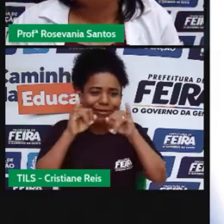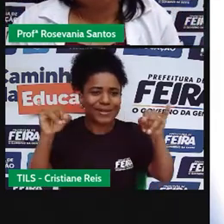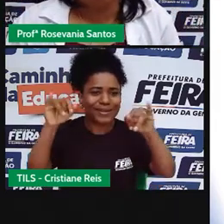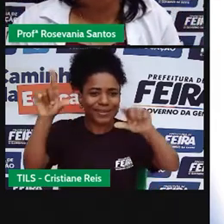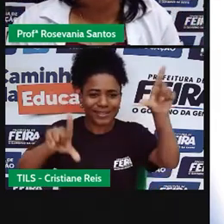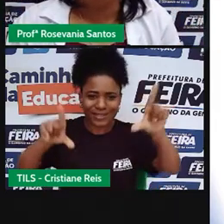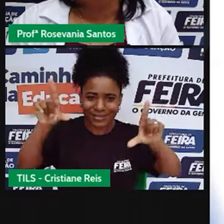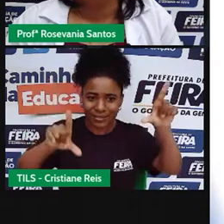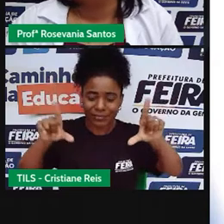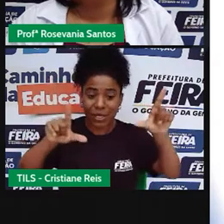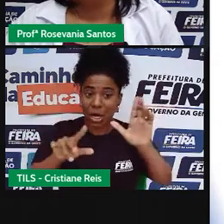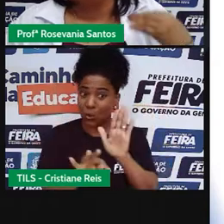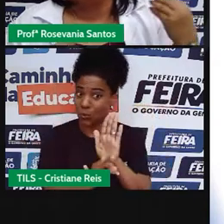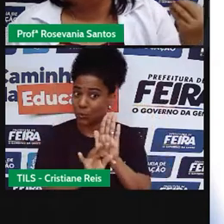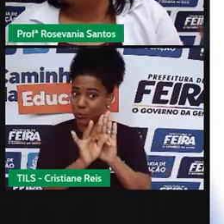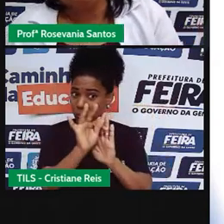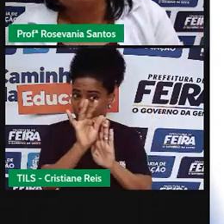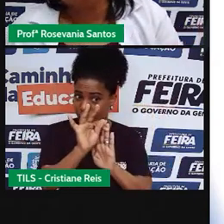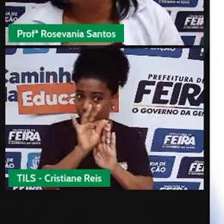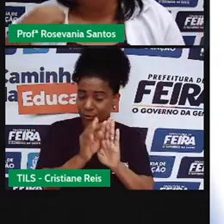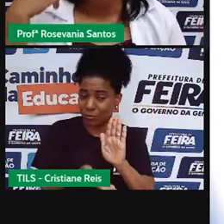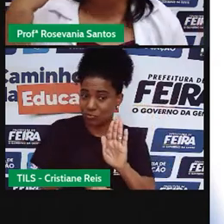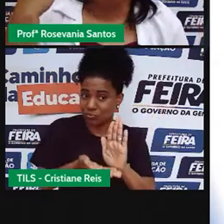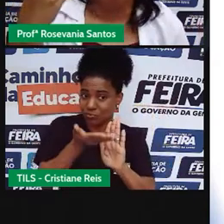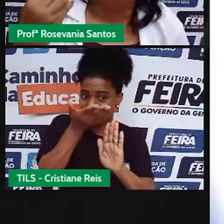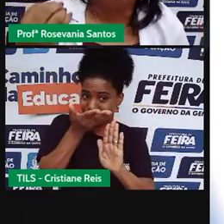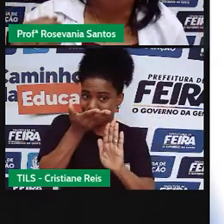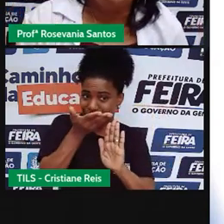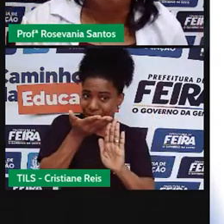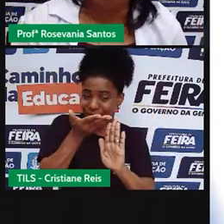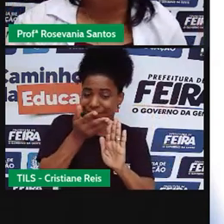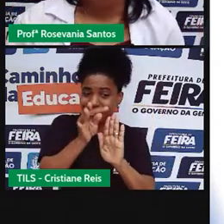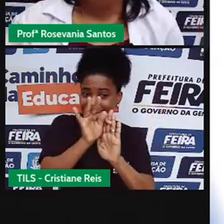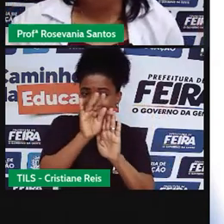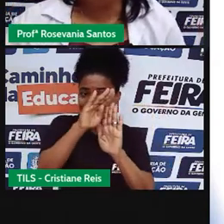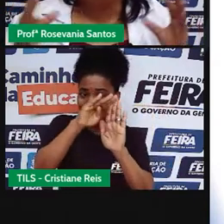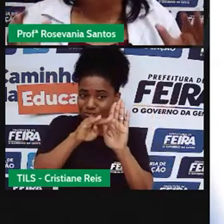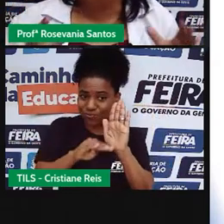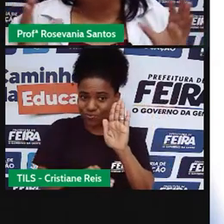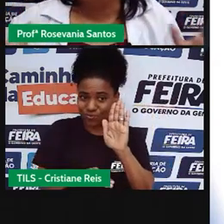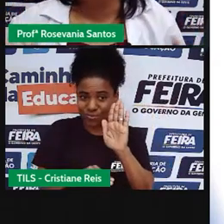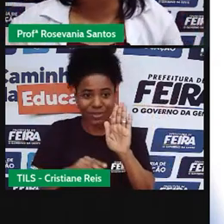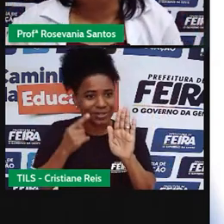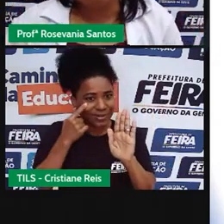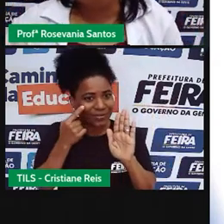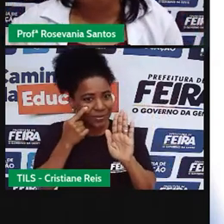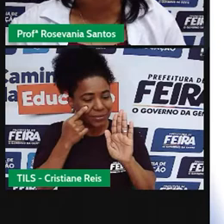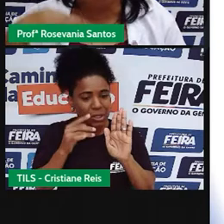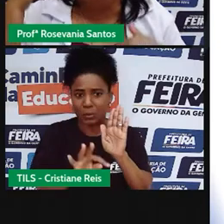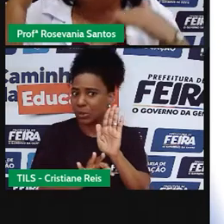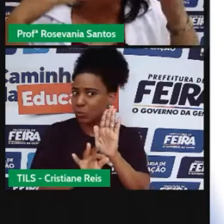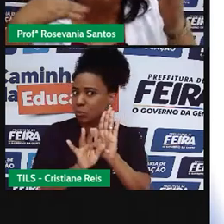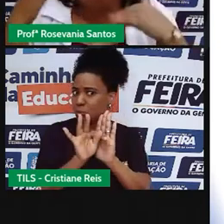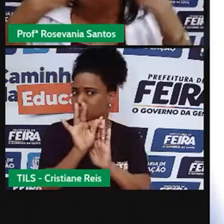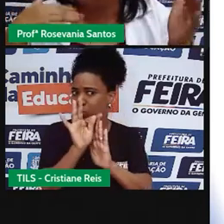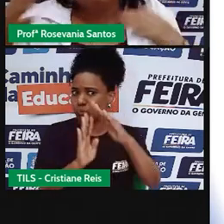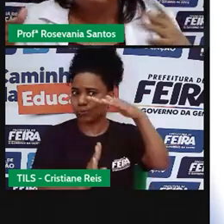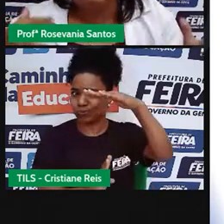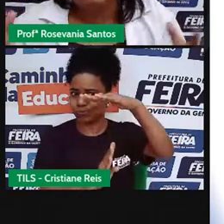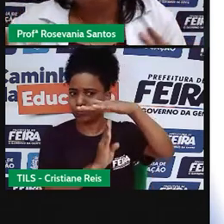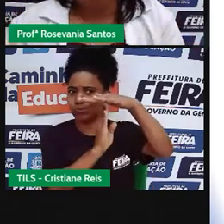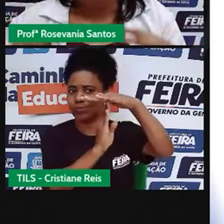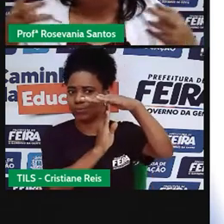fala das temperaturas, ele diz a temperatura máxima e a temperatura mínima. Isso é a amplitude térmica, então não vai ter